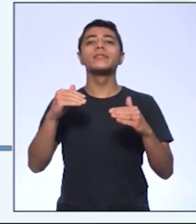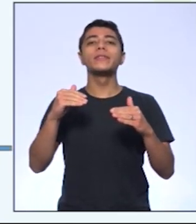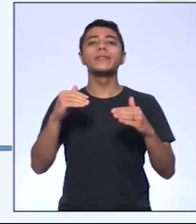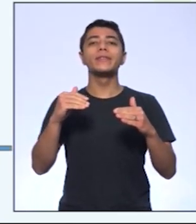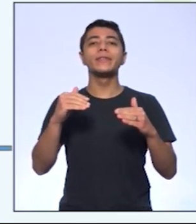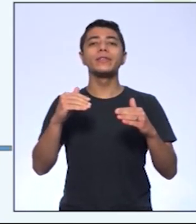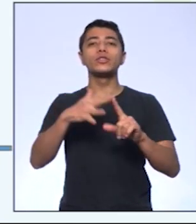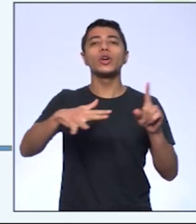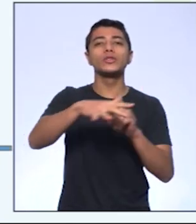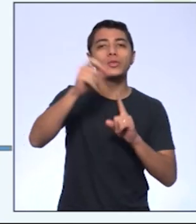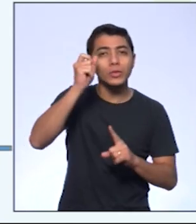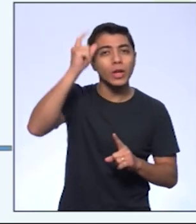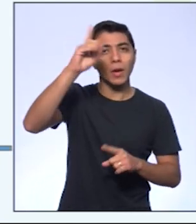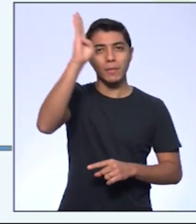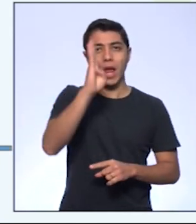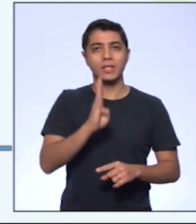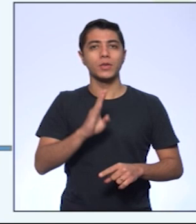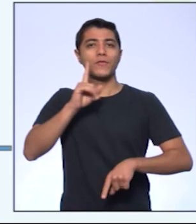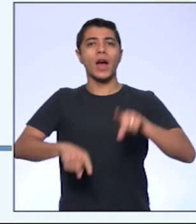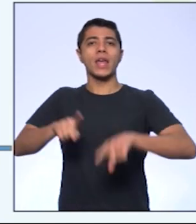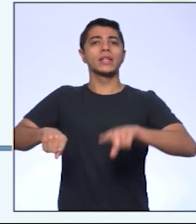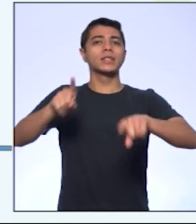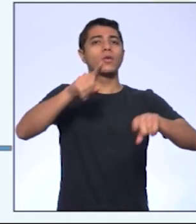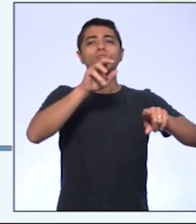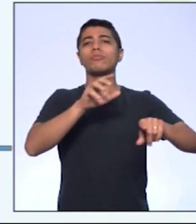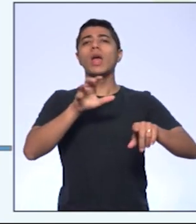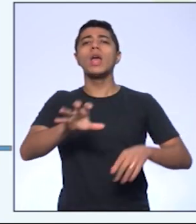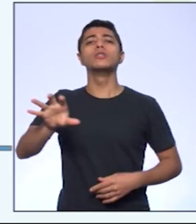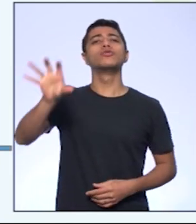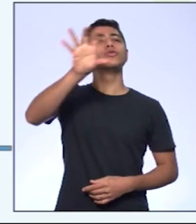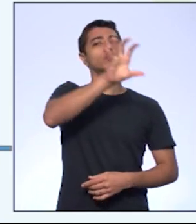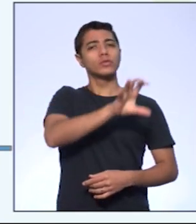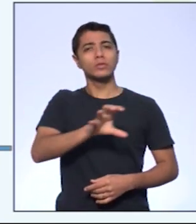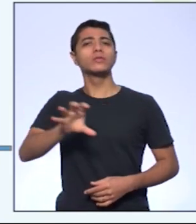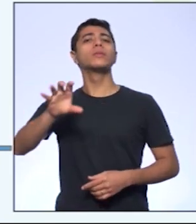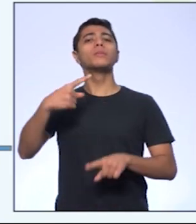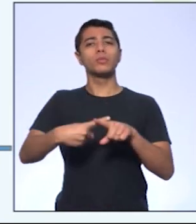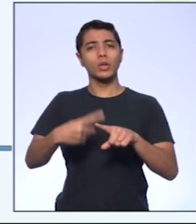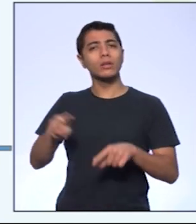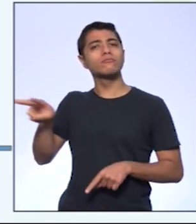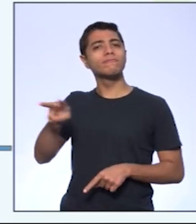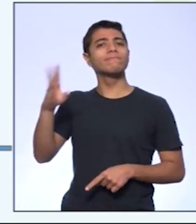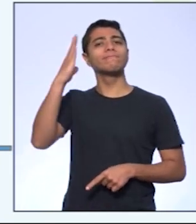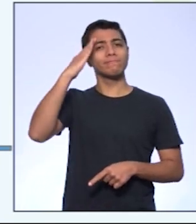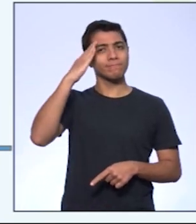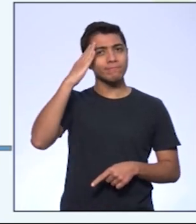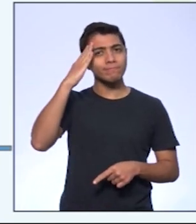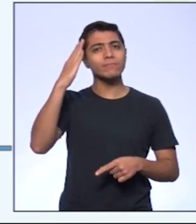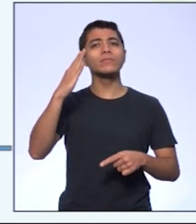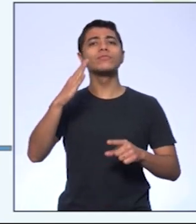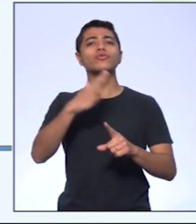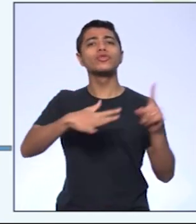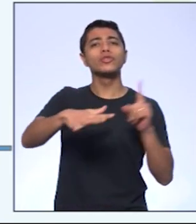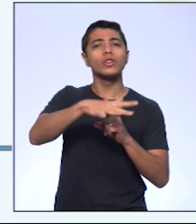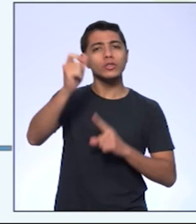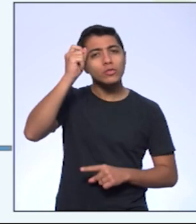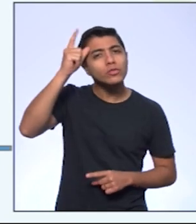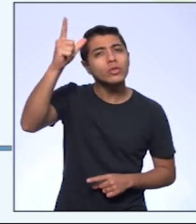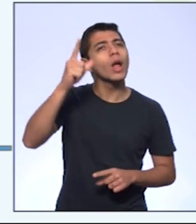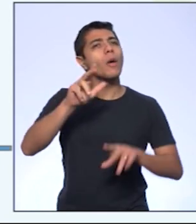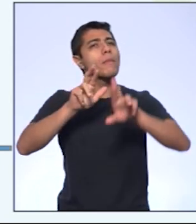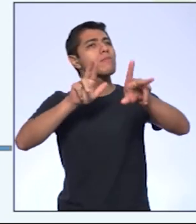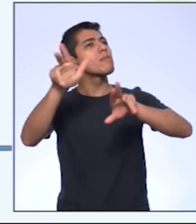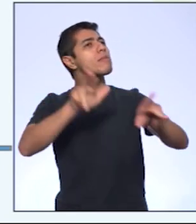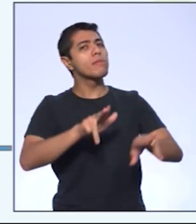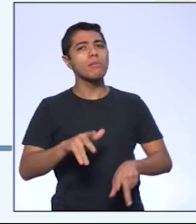regiões, pois ambos consideram o fator sociocultural de bastante peso na constituição das variedades